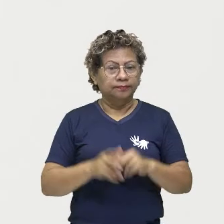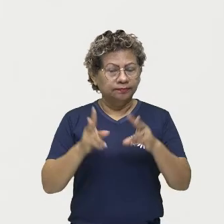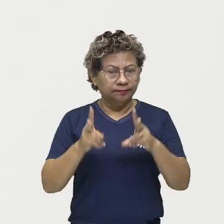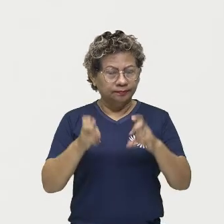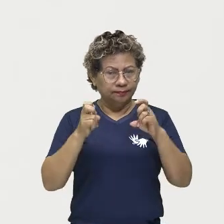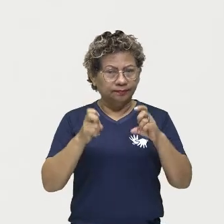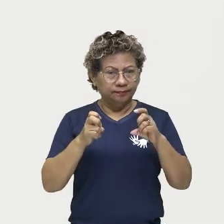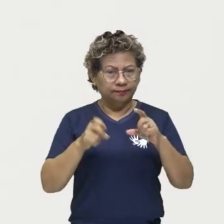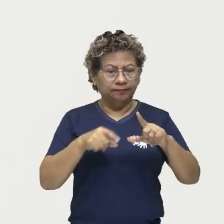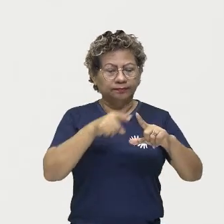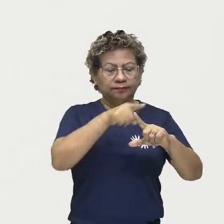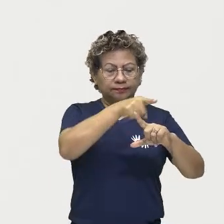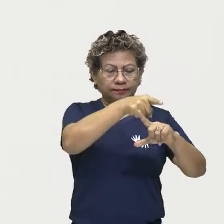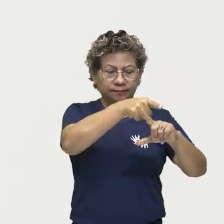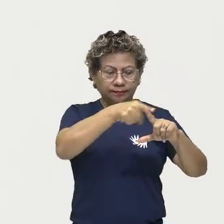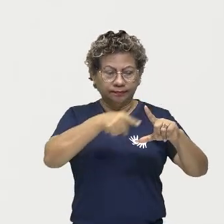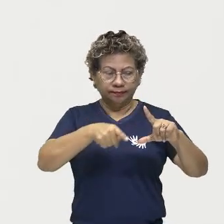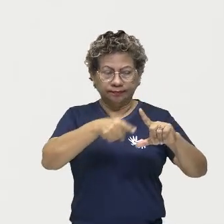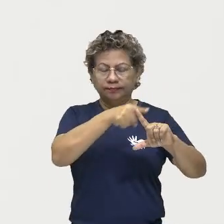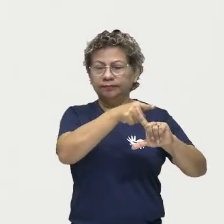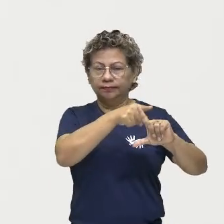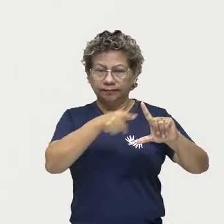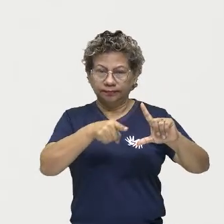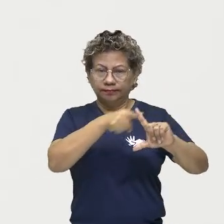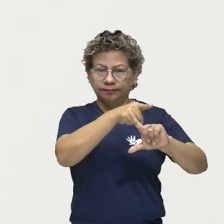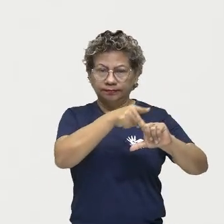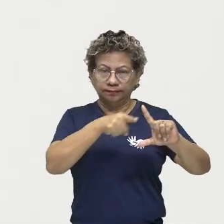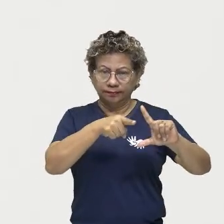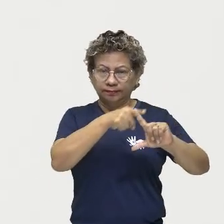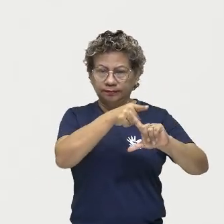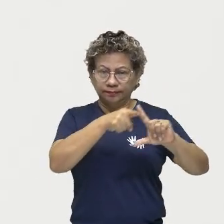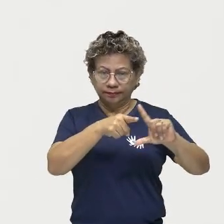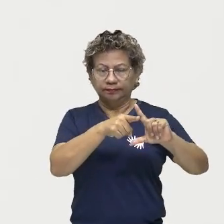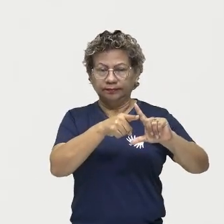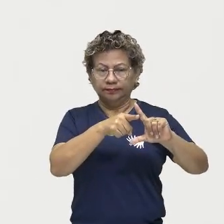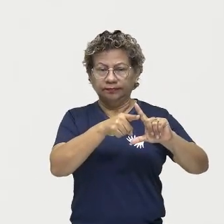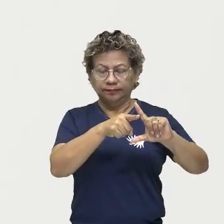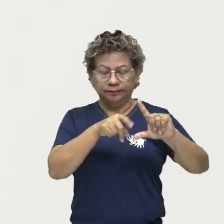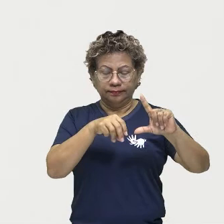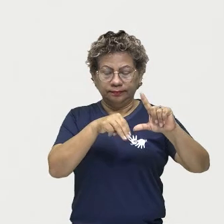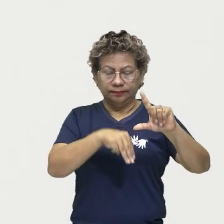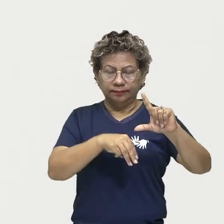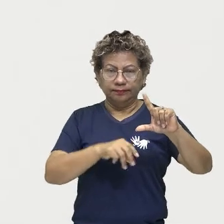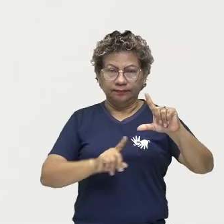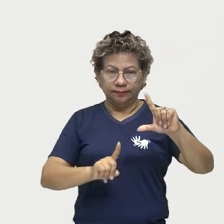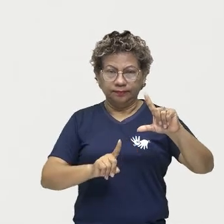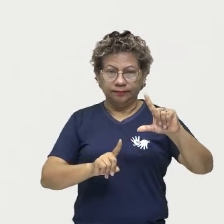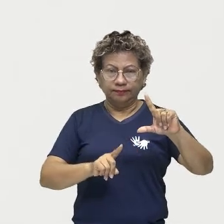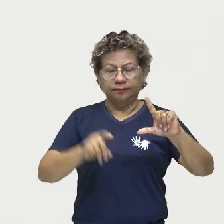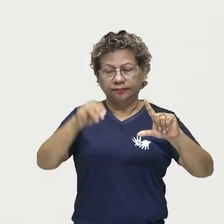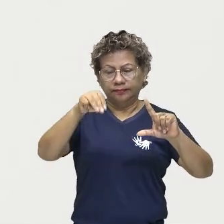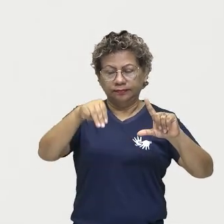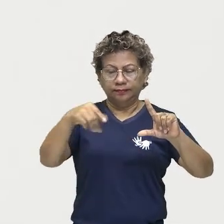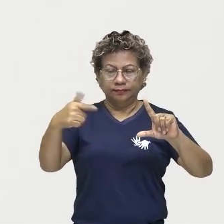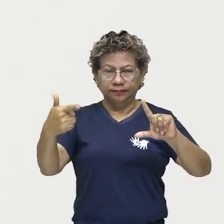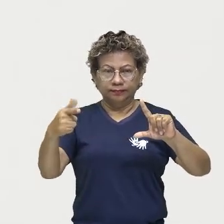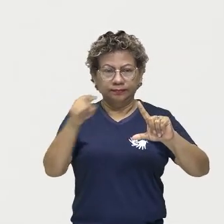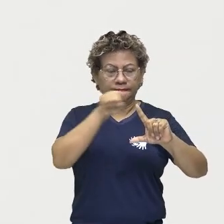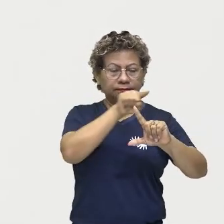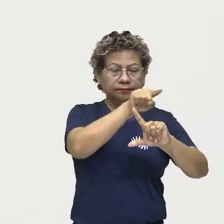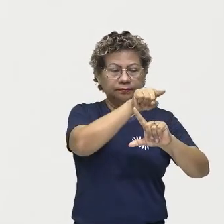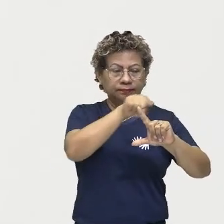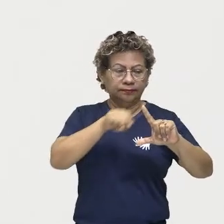em relação a esse ponto aqui, né? Nós teríamos no caso aqui então o M2 e aqui o M3.